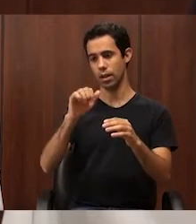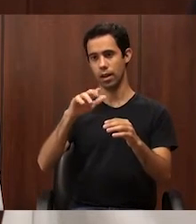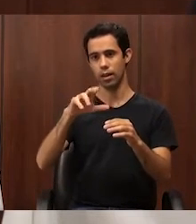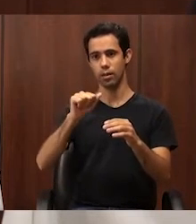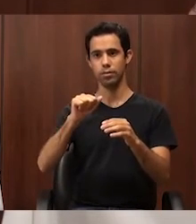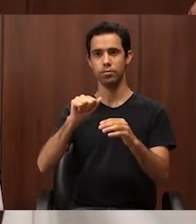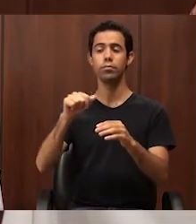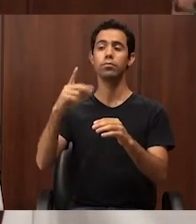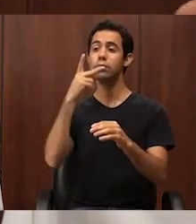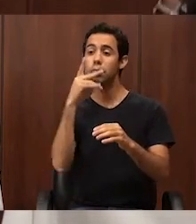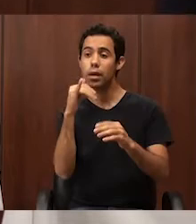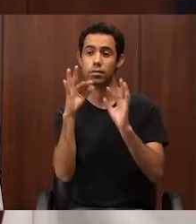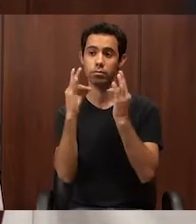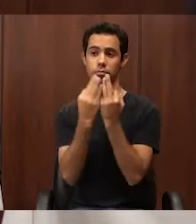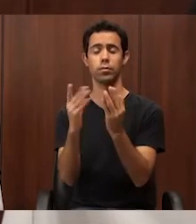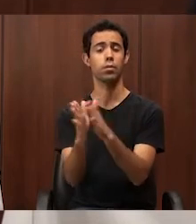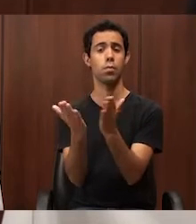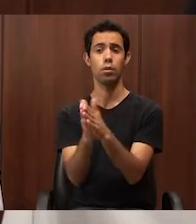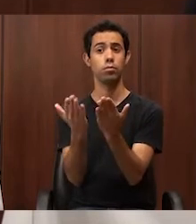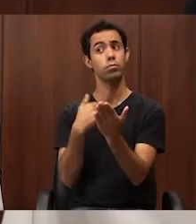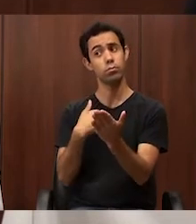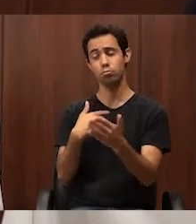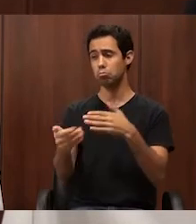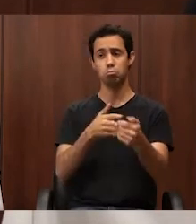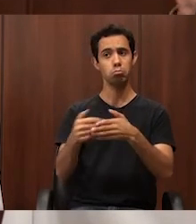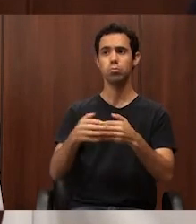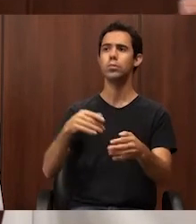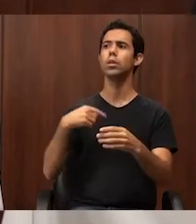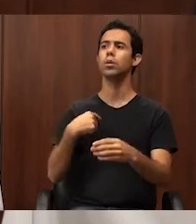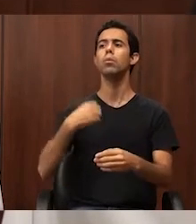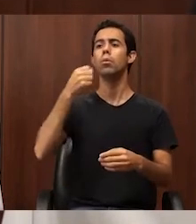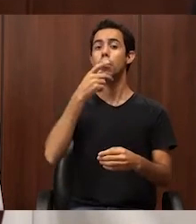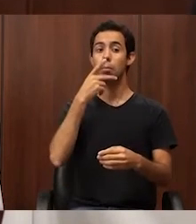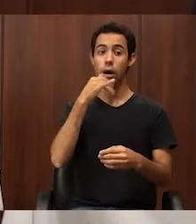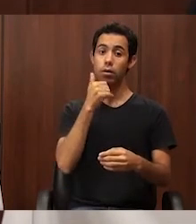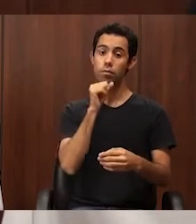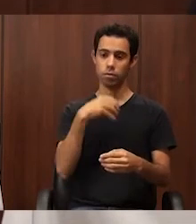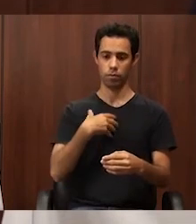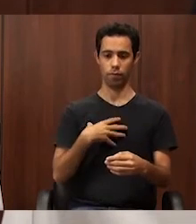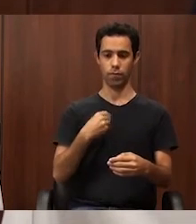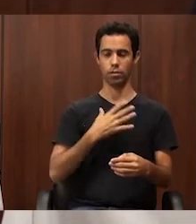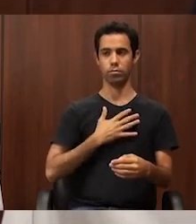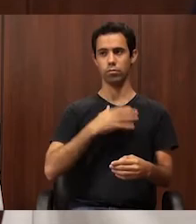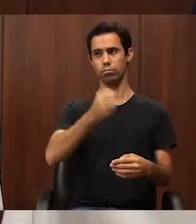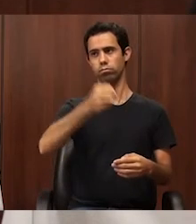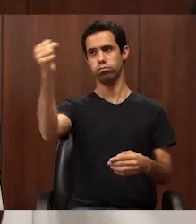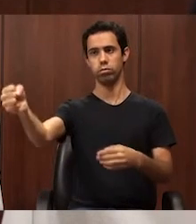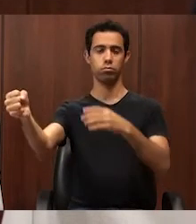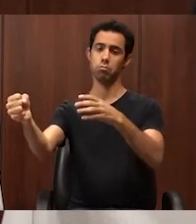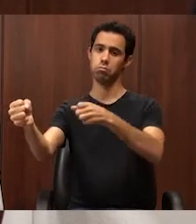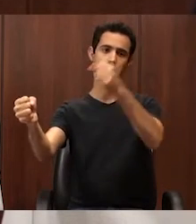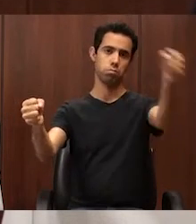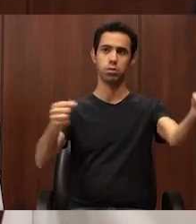falando. Porque eu posso pôr meu filho onde eu quiser, né? E o pai pobre não pode pôr, ele não pode ter escolha, né?